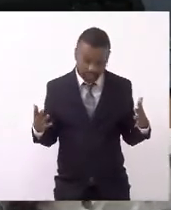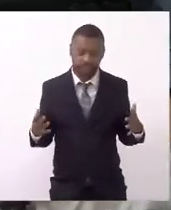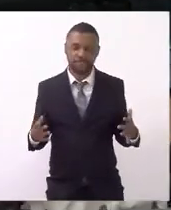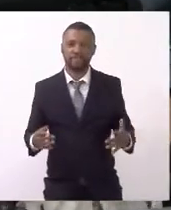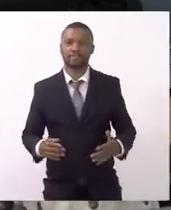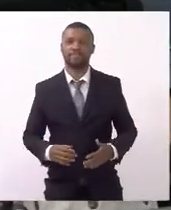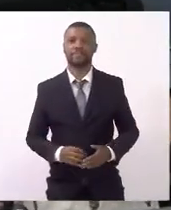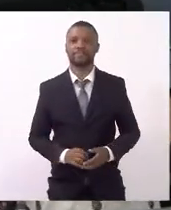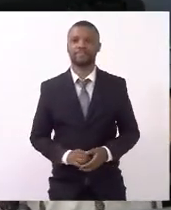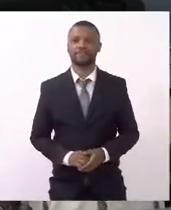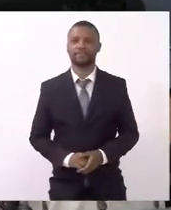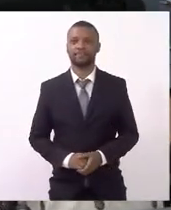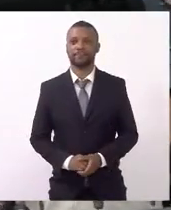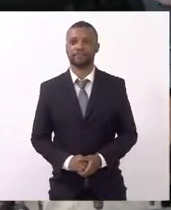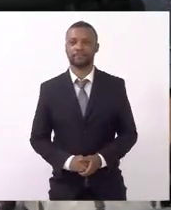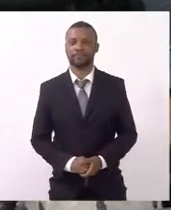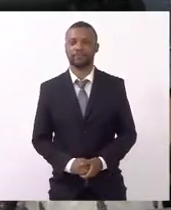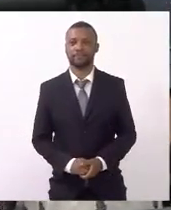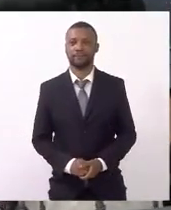E aí